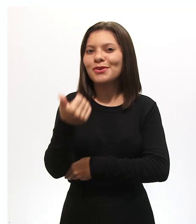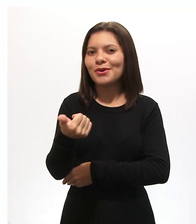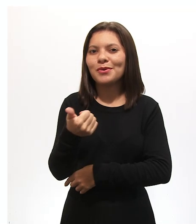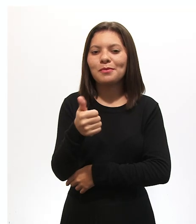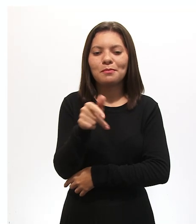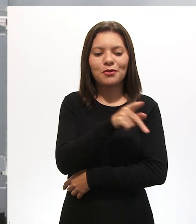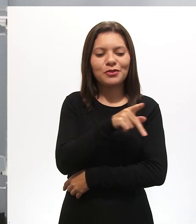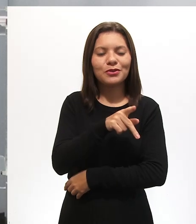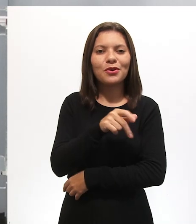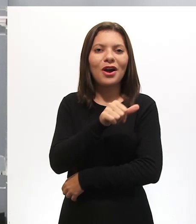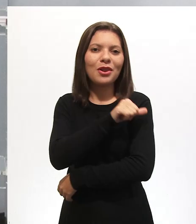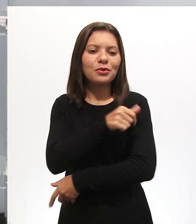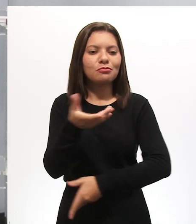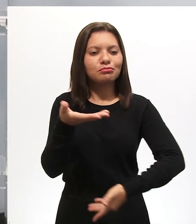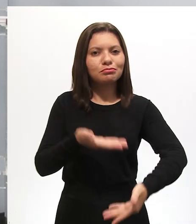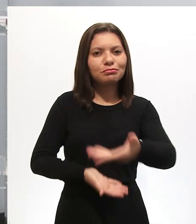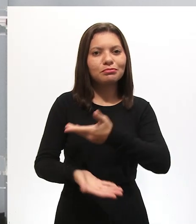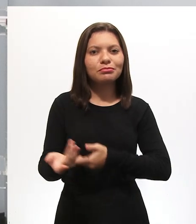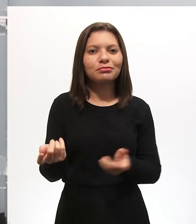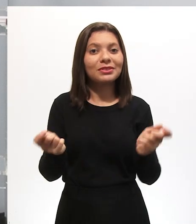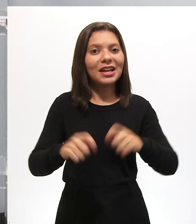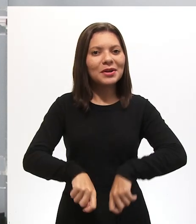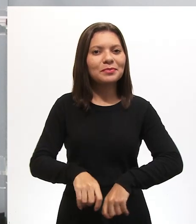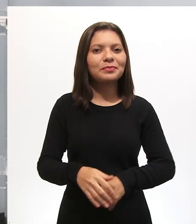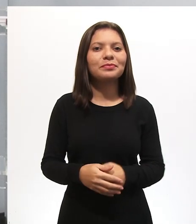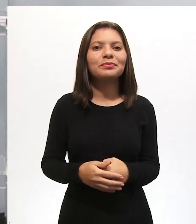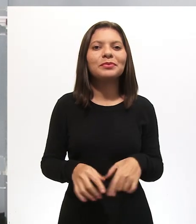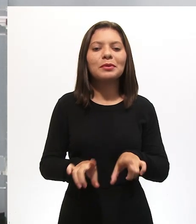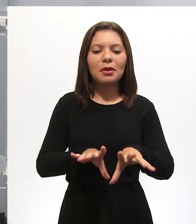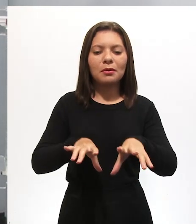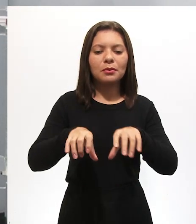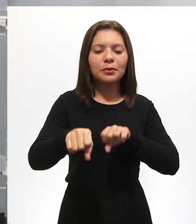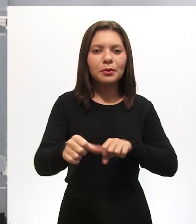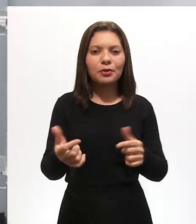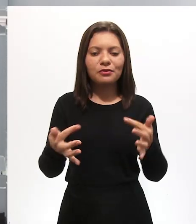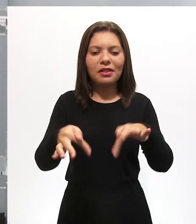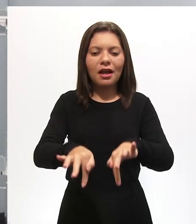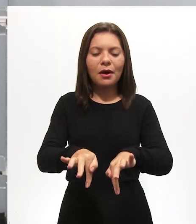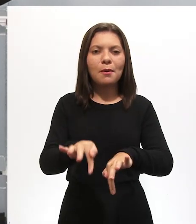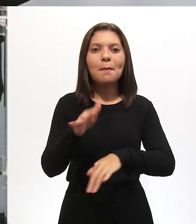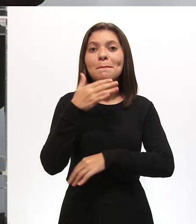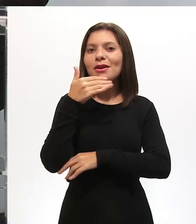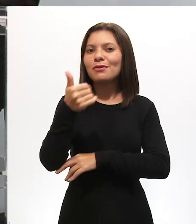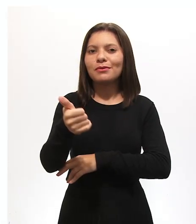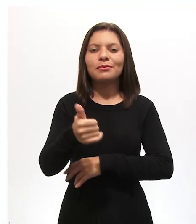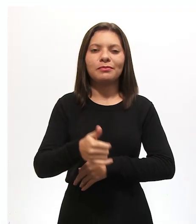e docente. Esse que é o foco. E lá no final, a qualidade do ensino melhora, tá?